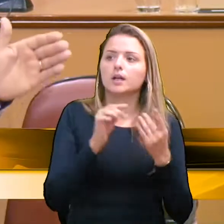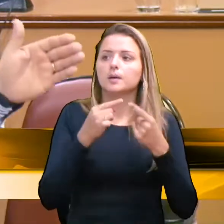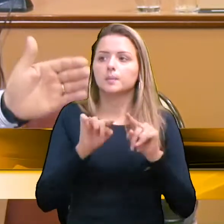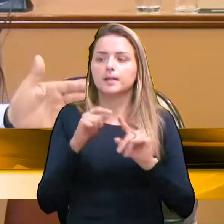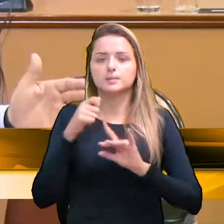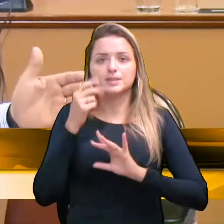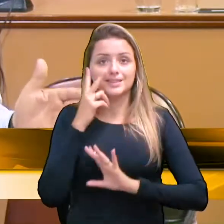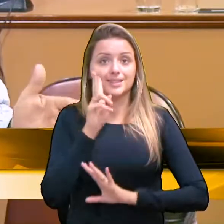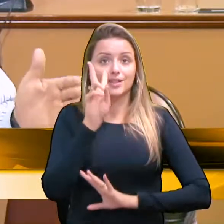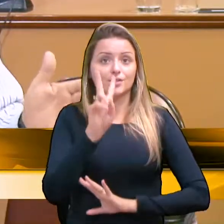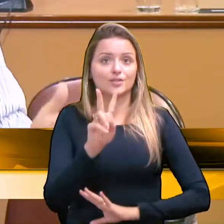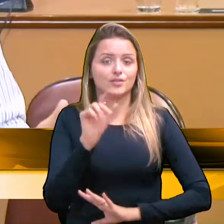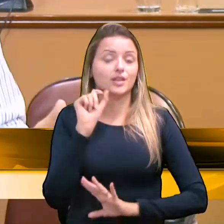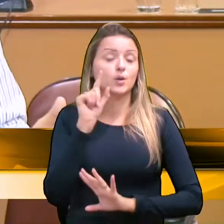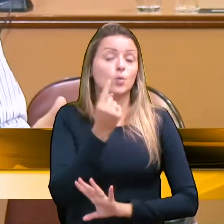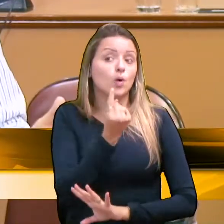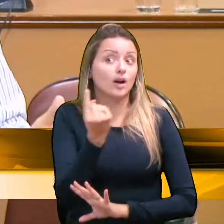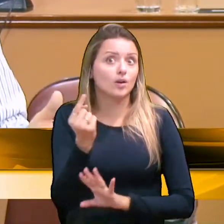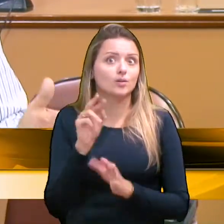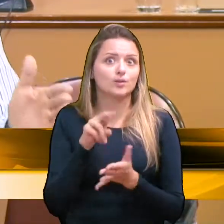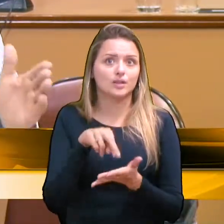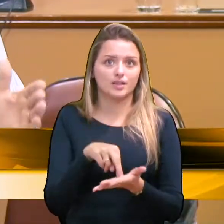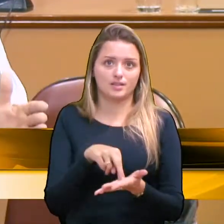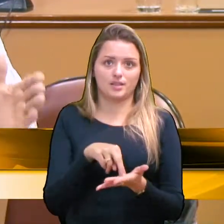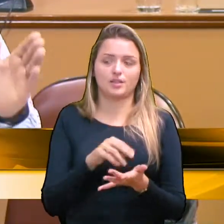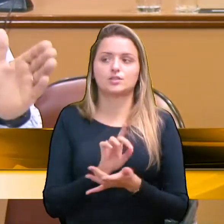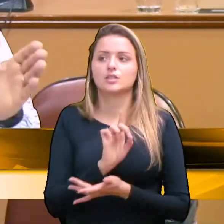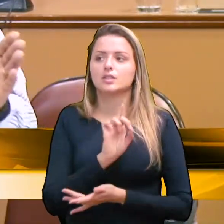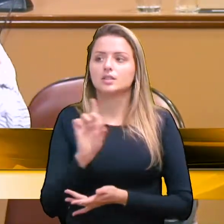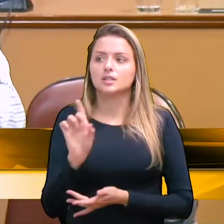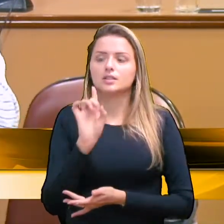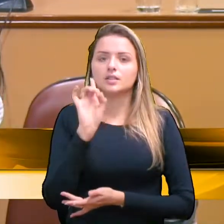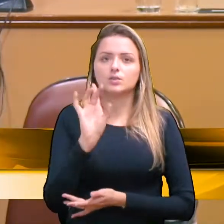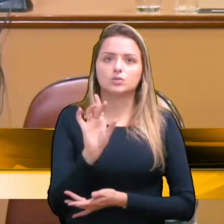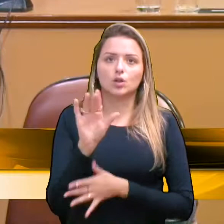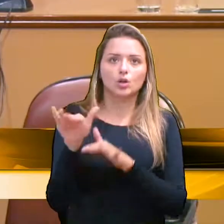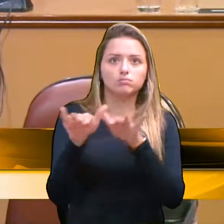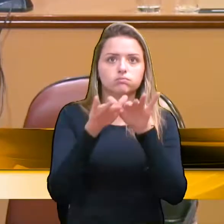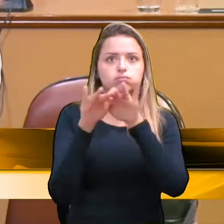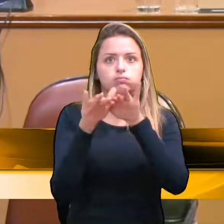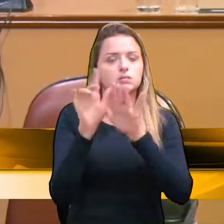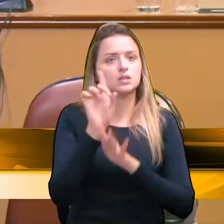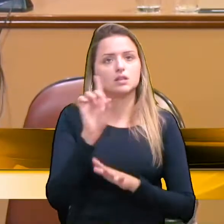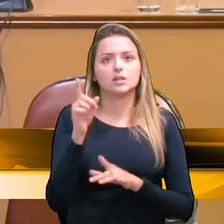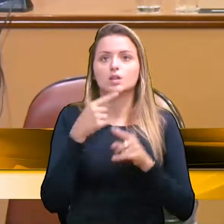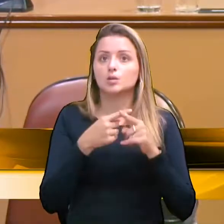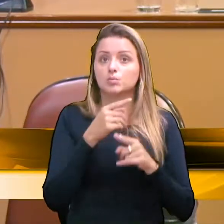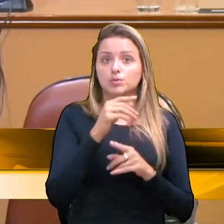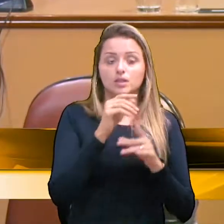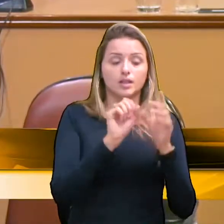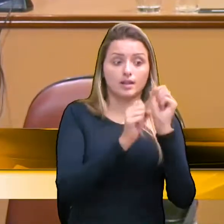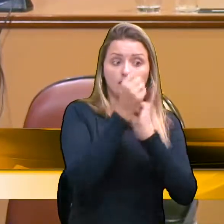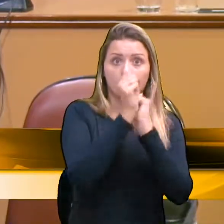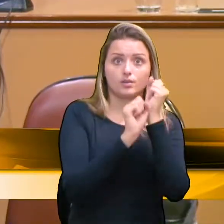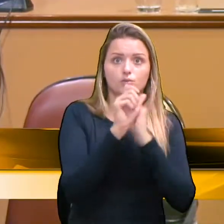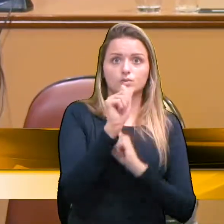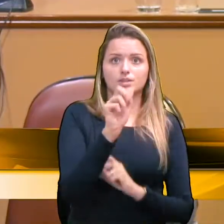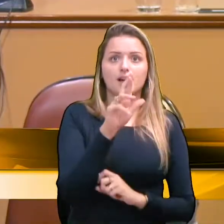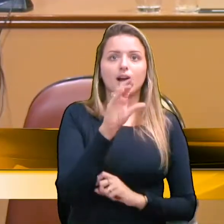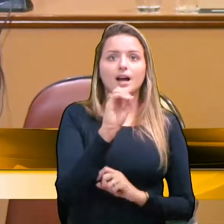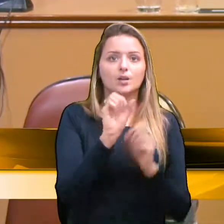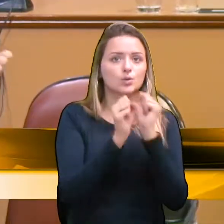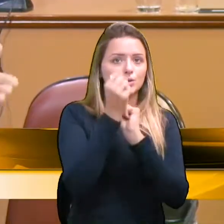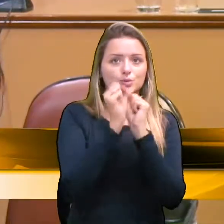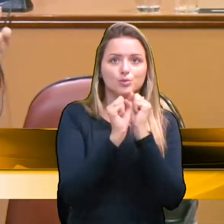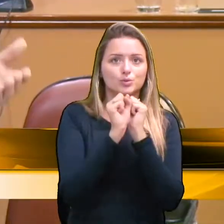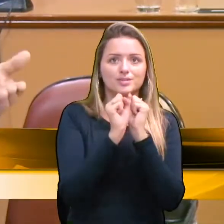a situação de cada um. Não adianta levar, por que as agroindústrias aqui não está dando muito certo? Porque a lei está